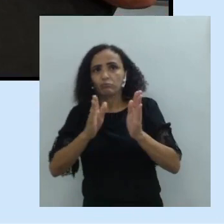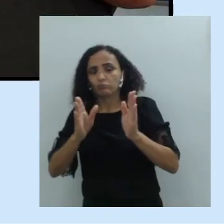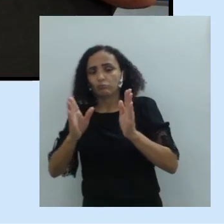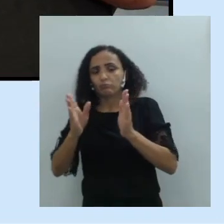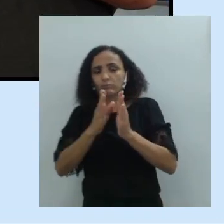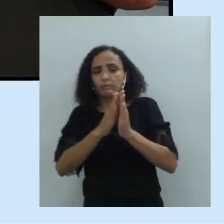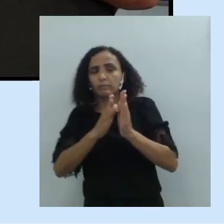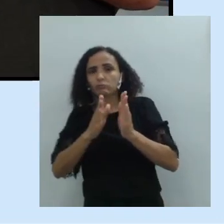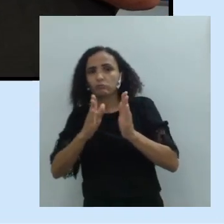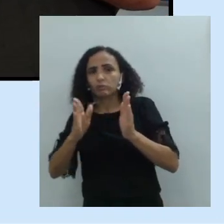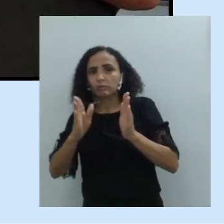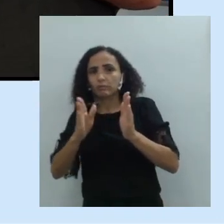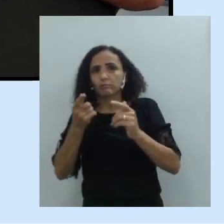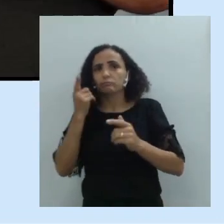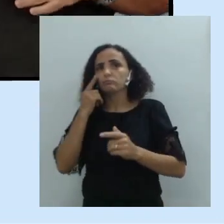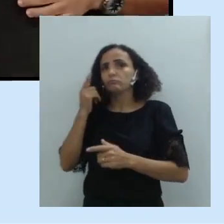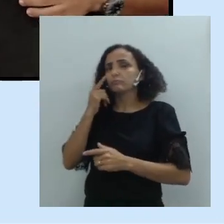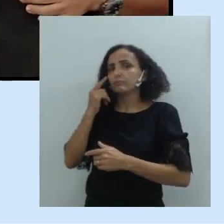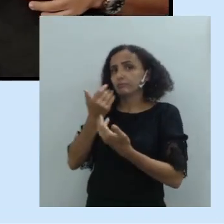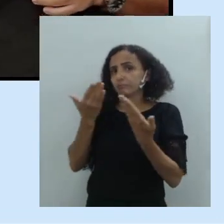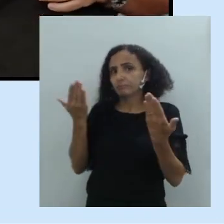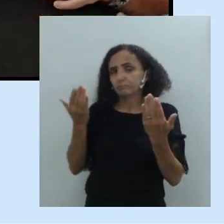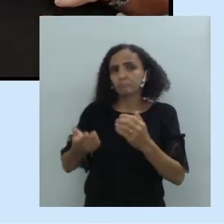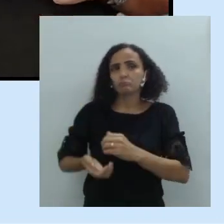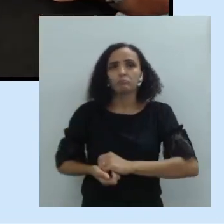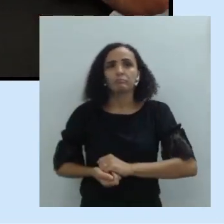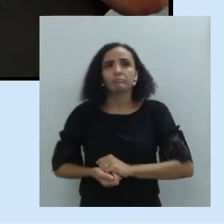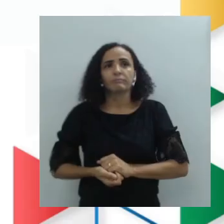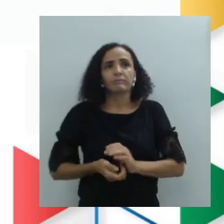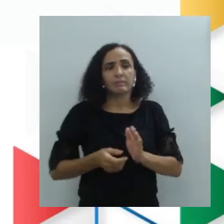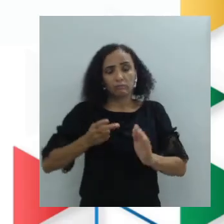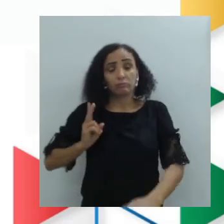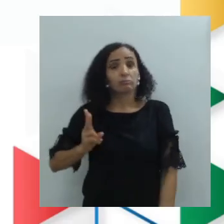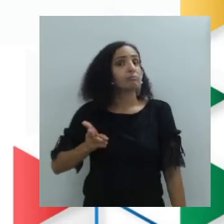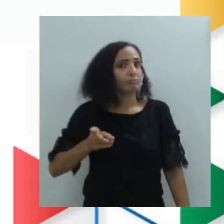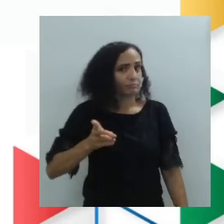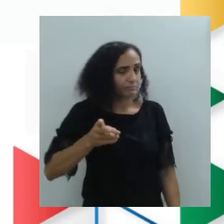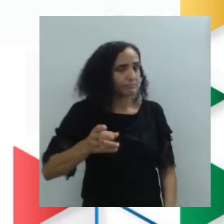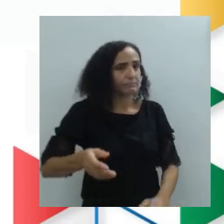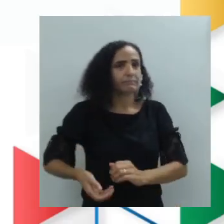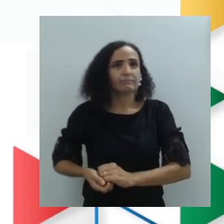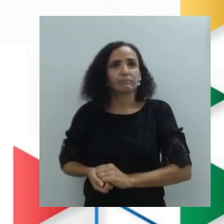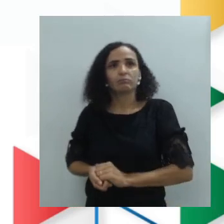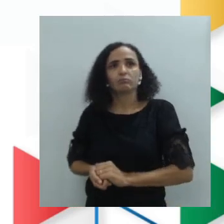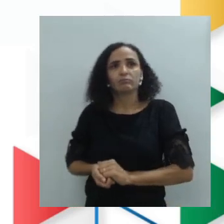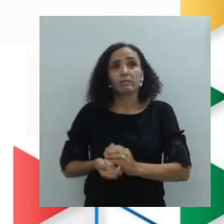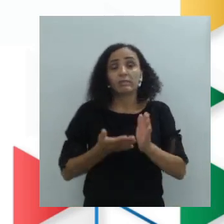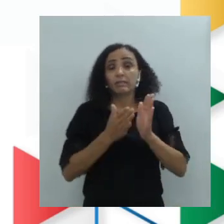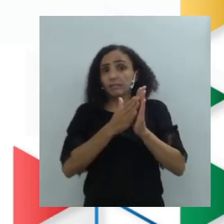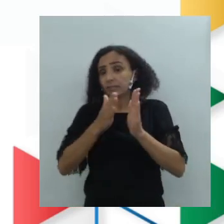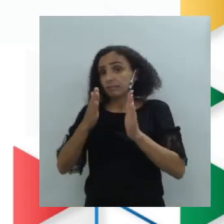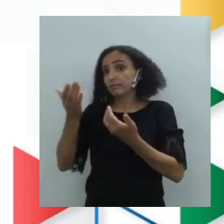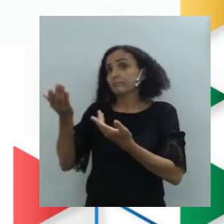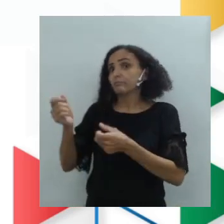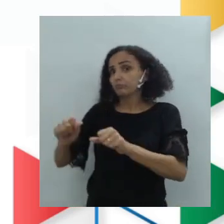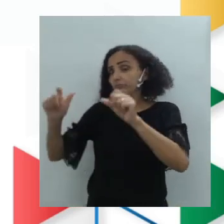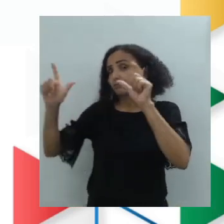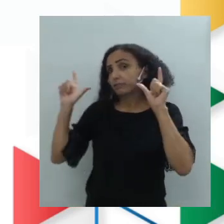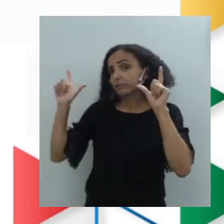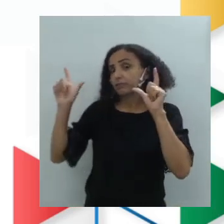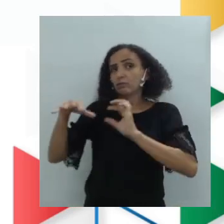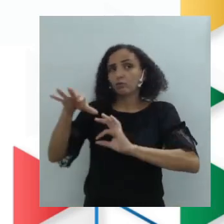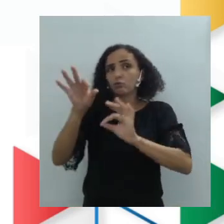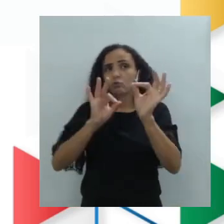mostrando as células vivas, tá certo? Vamos lá, seguindo na tela. Essas células vivas se